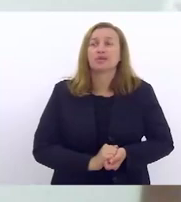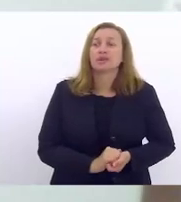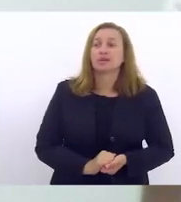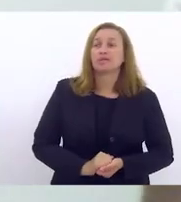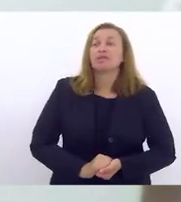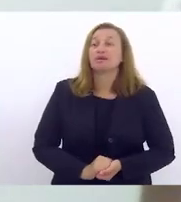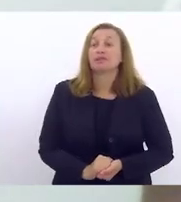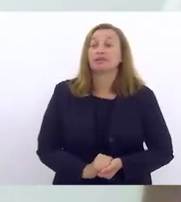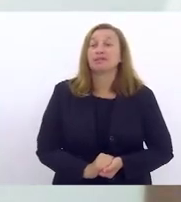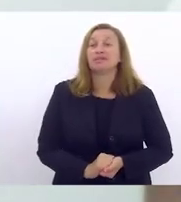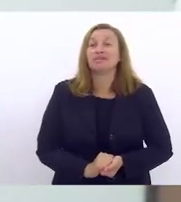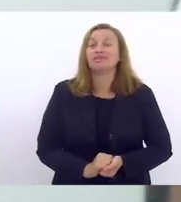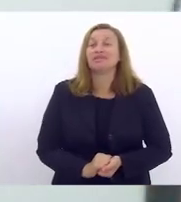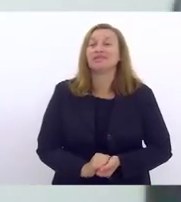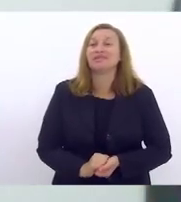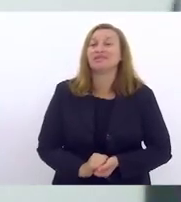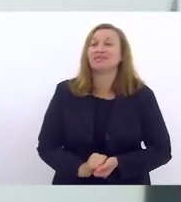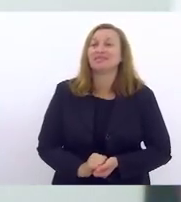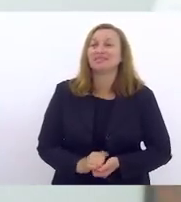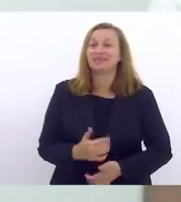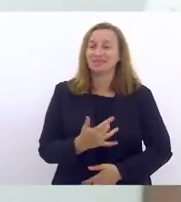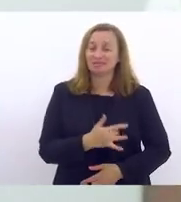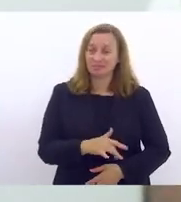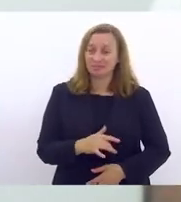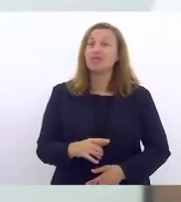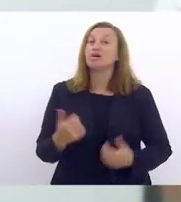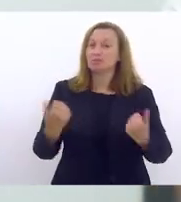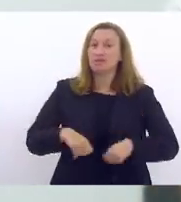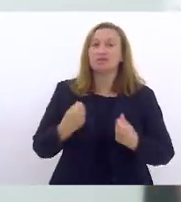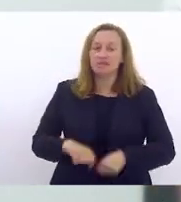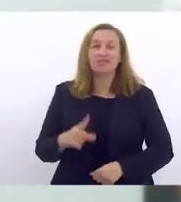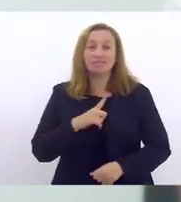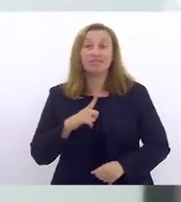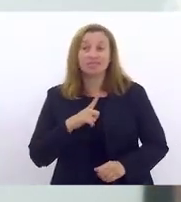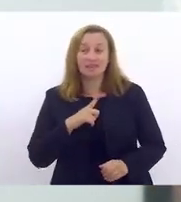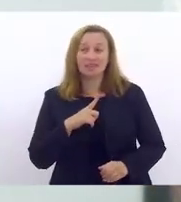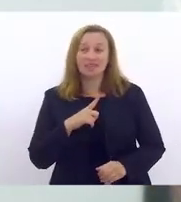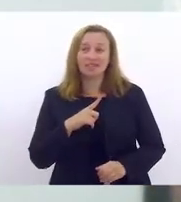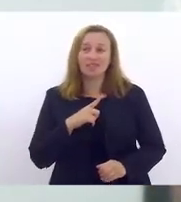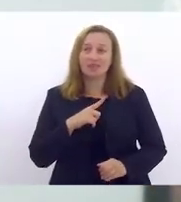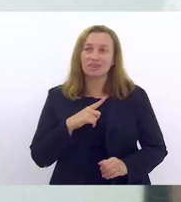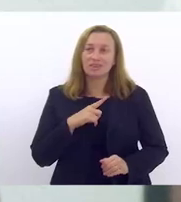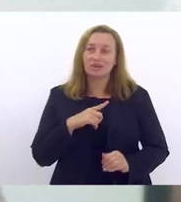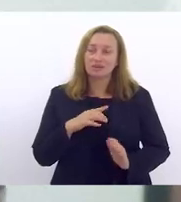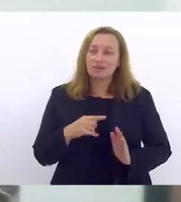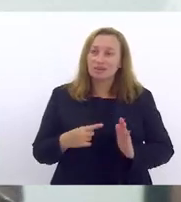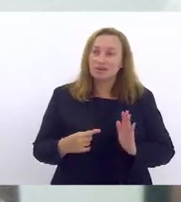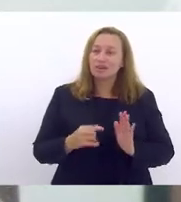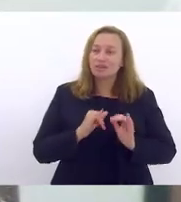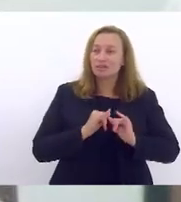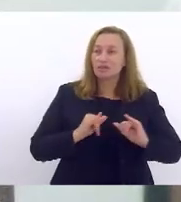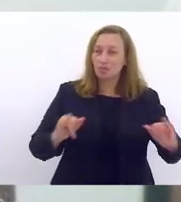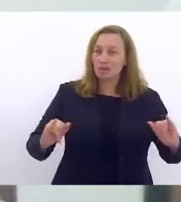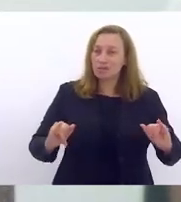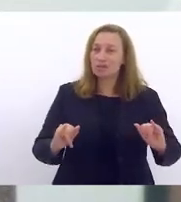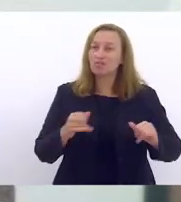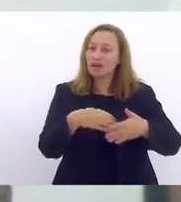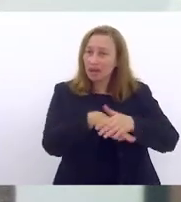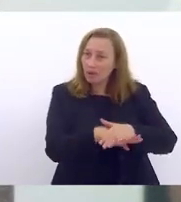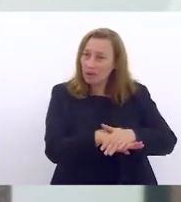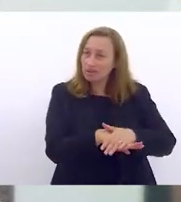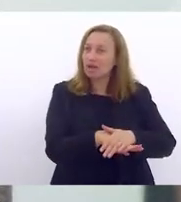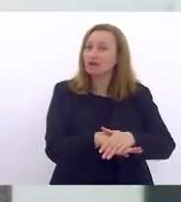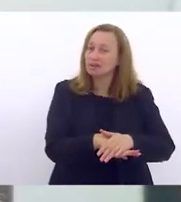ou medo, ou pena, alguma coisa, ela não dissesse, tinha que ter lá uma notificação, ficava lá guardado